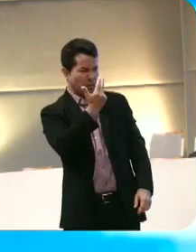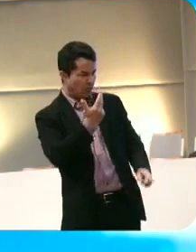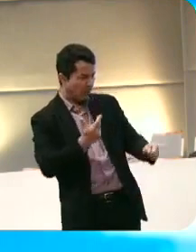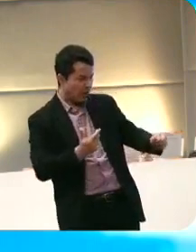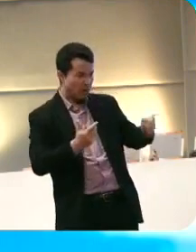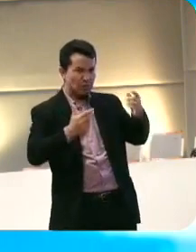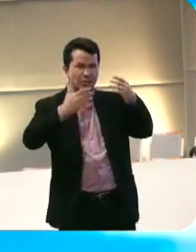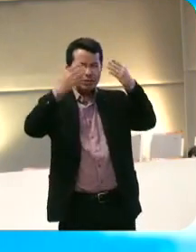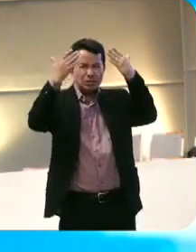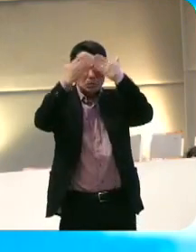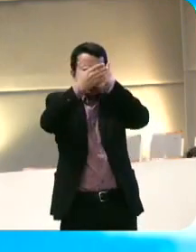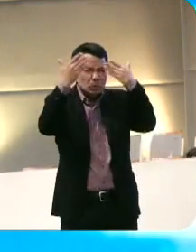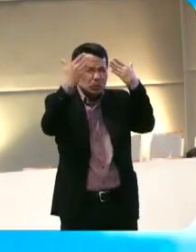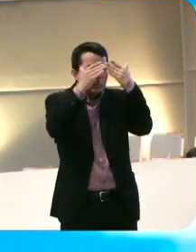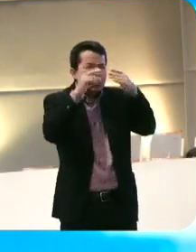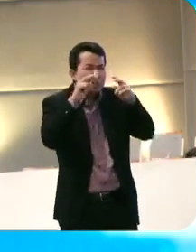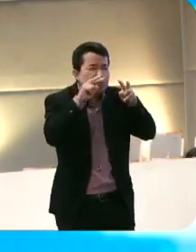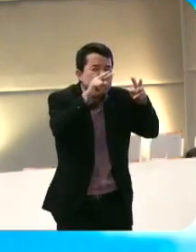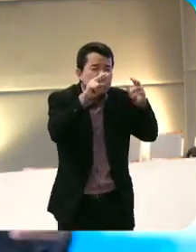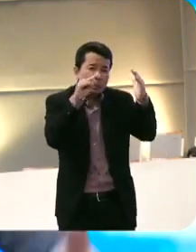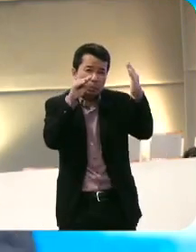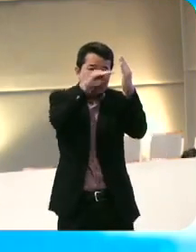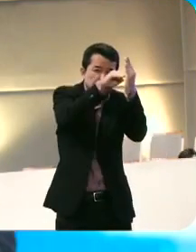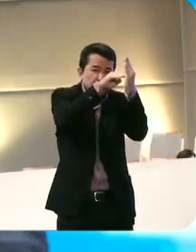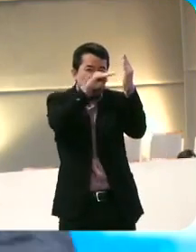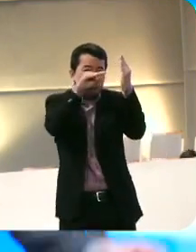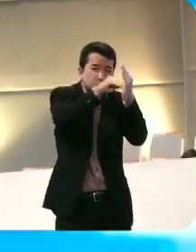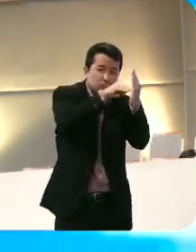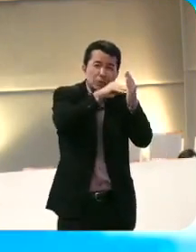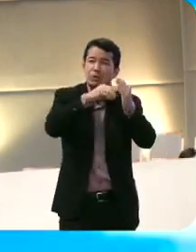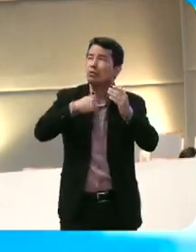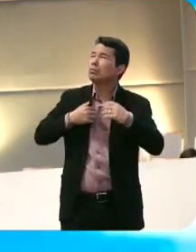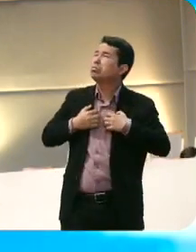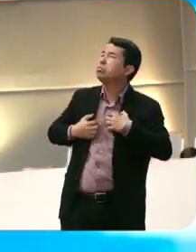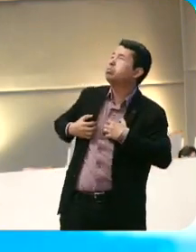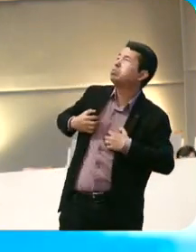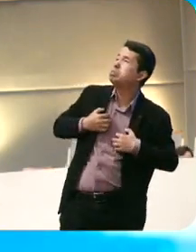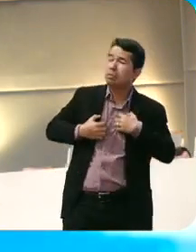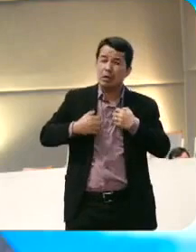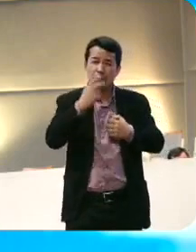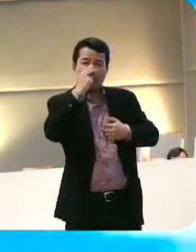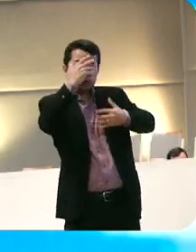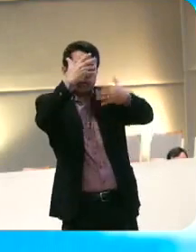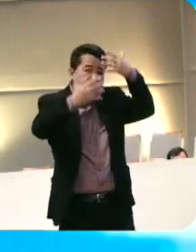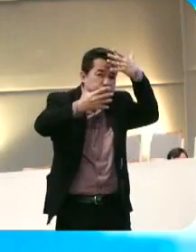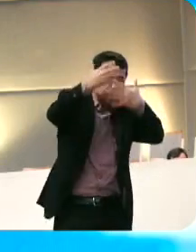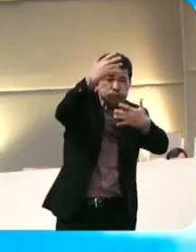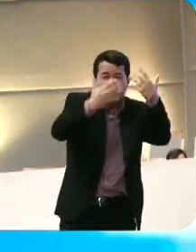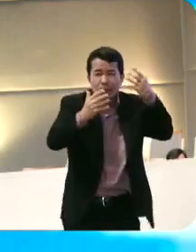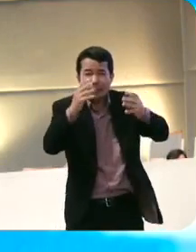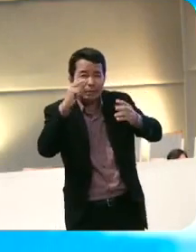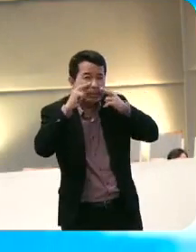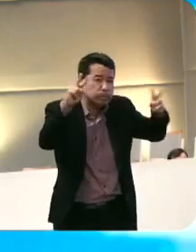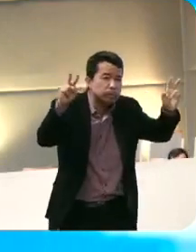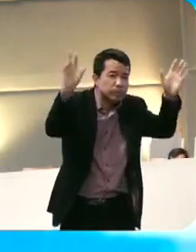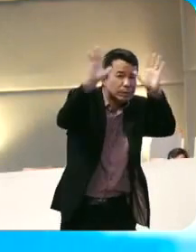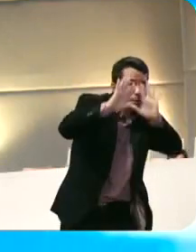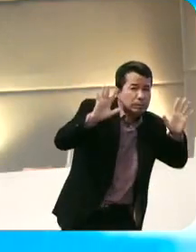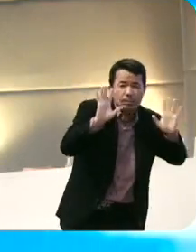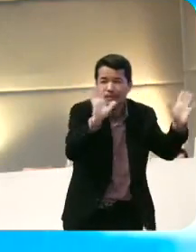para frente. Isso tem me incomodado. Parece que tem uma neblina espessa, que não me